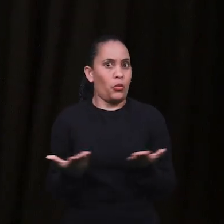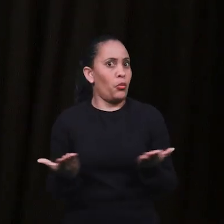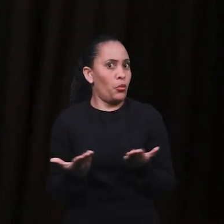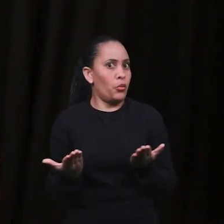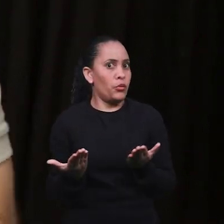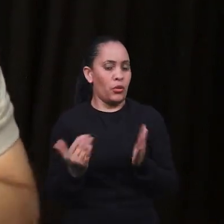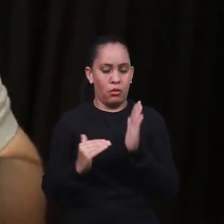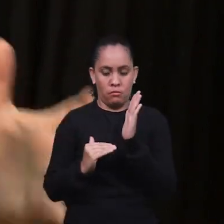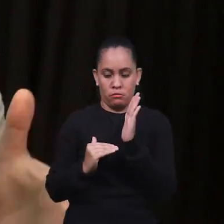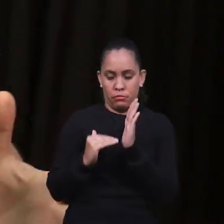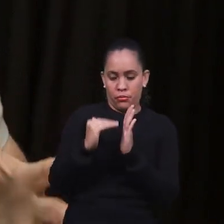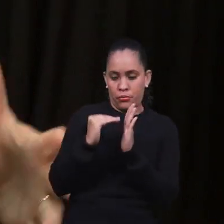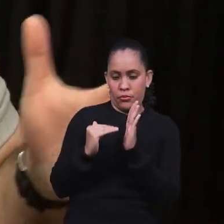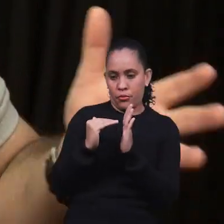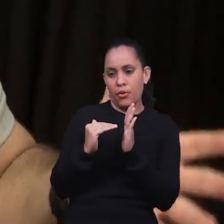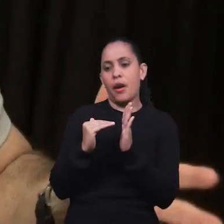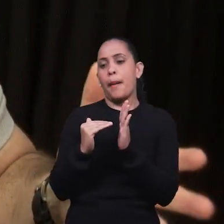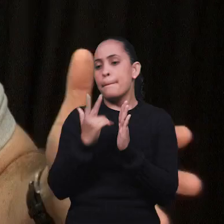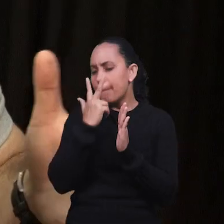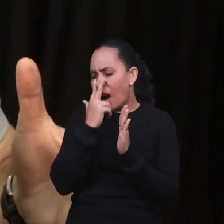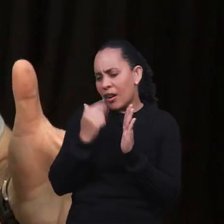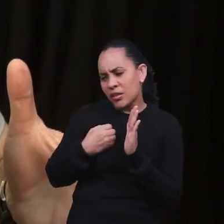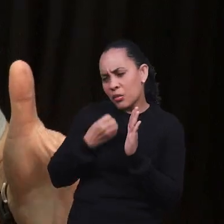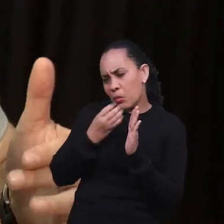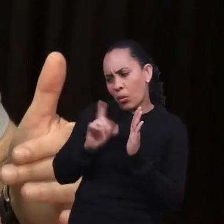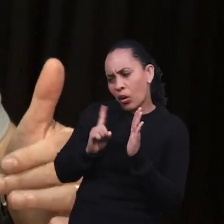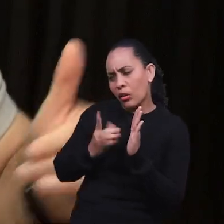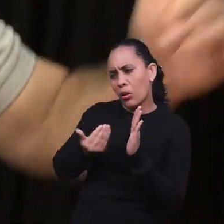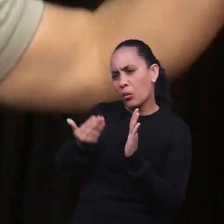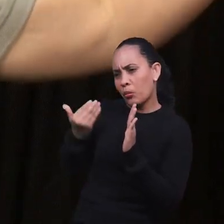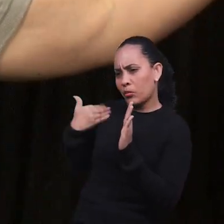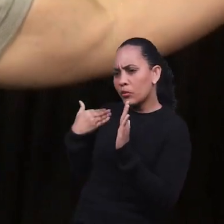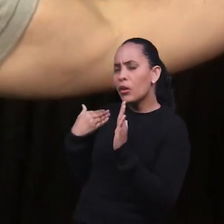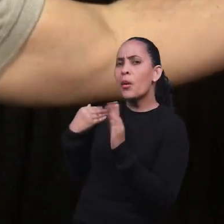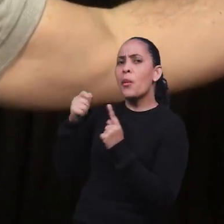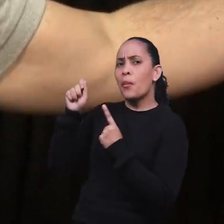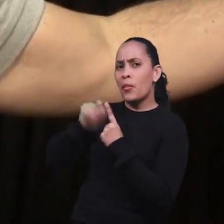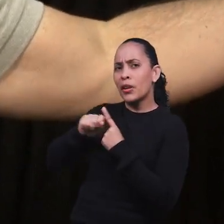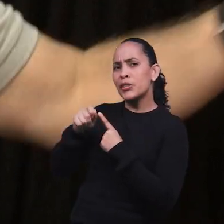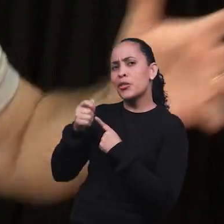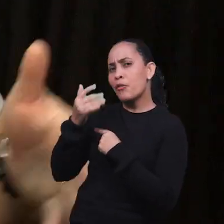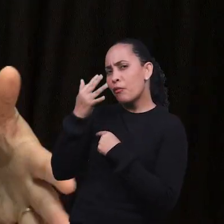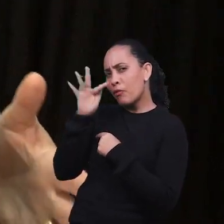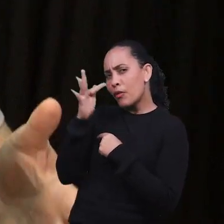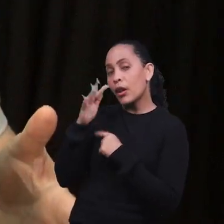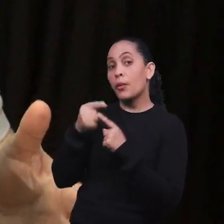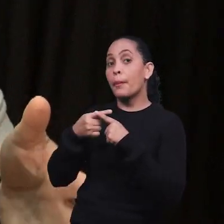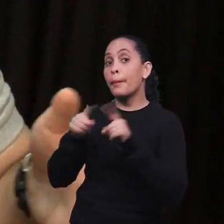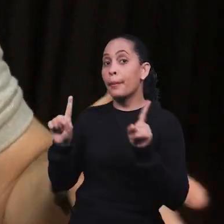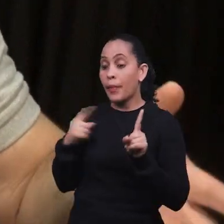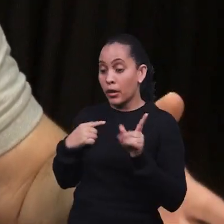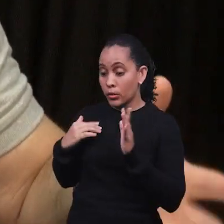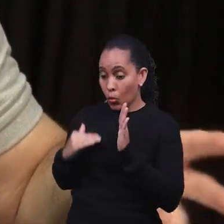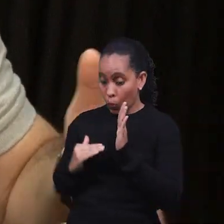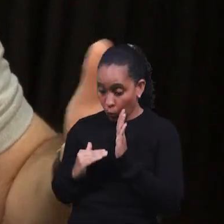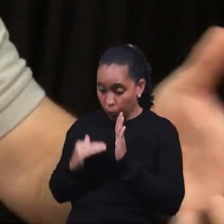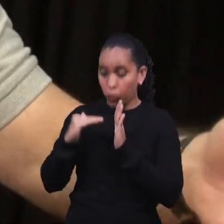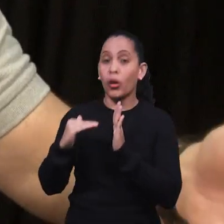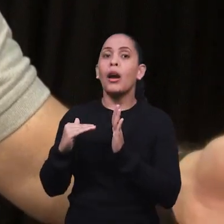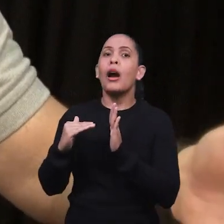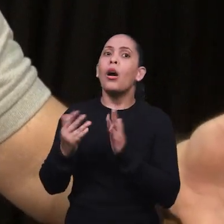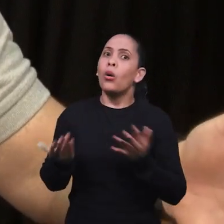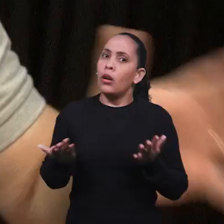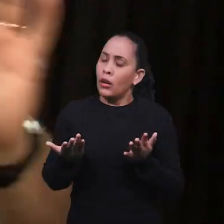vivendo hoje, a margem ela é gorda. Ela pode não ser tão gorda quanto foi em fevereiro, mas que ela existe, que paga a conta, que